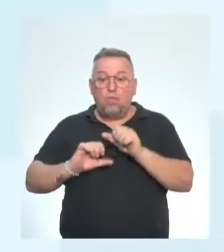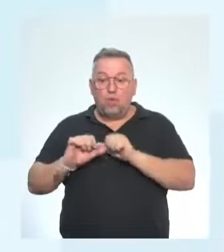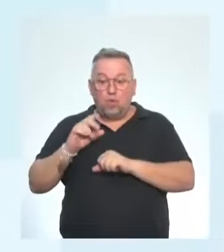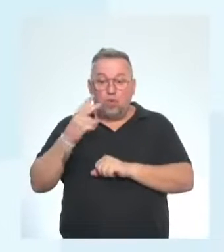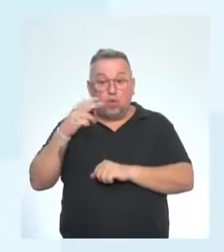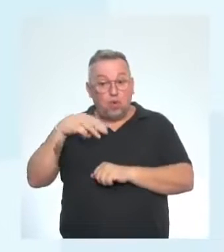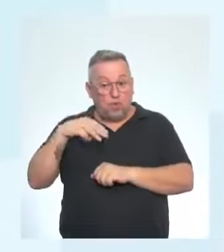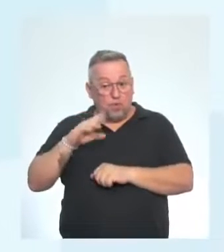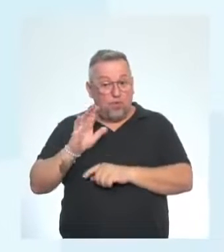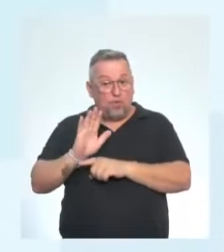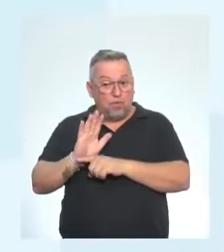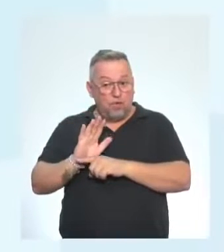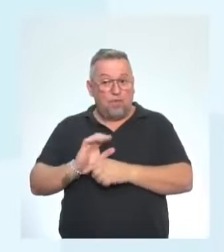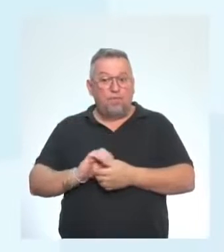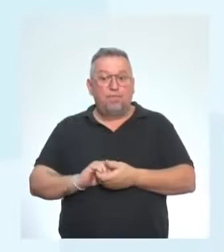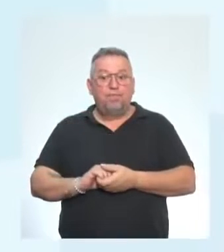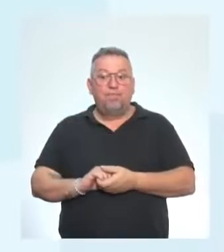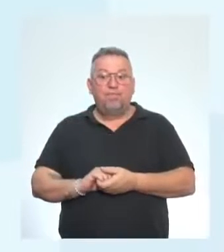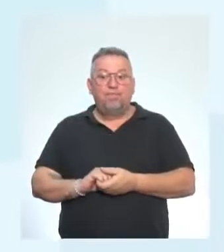para vocês contribuírem.